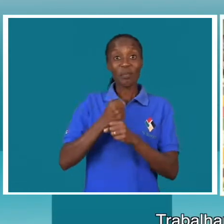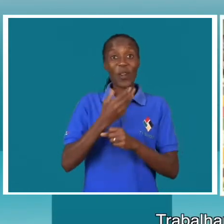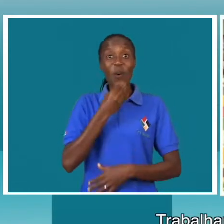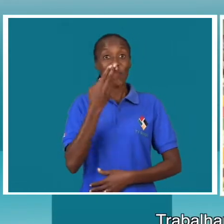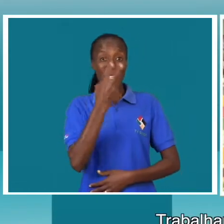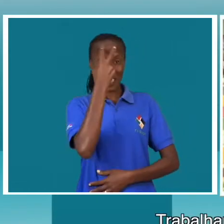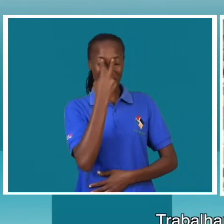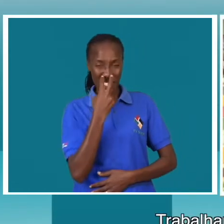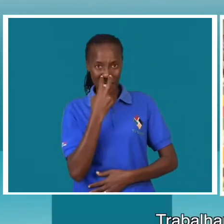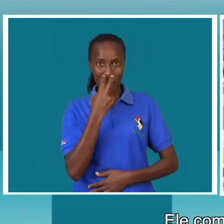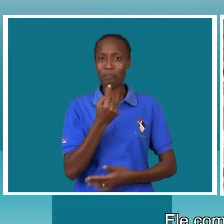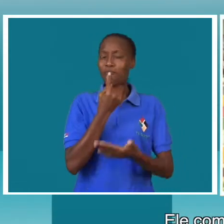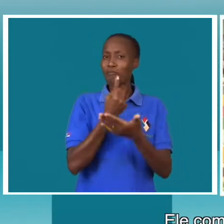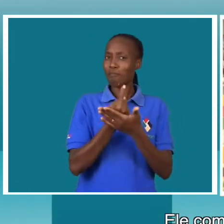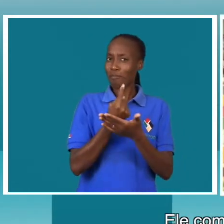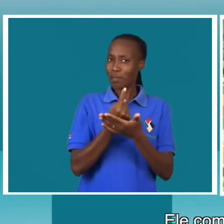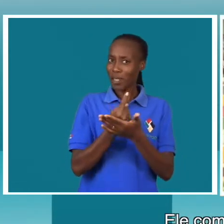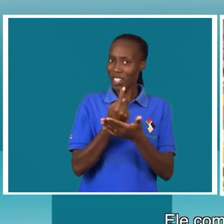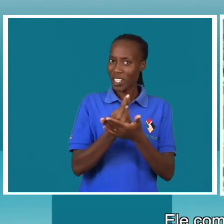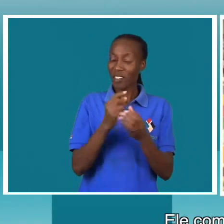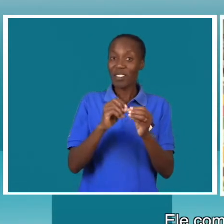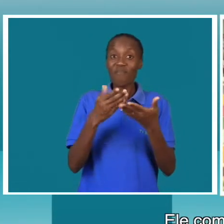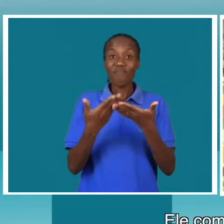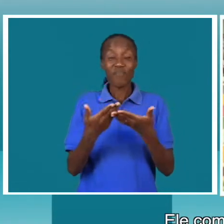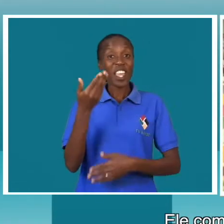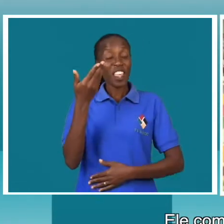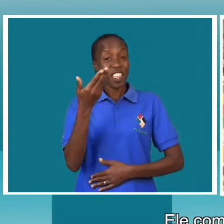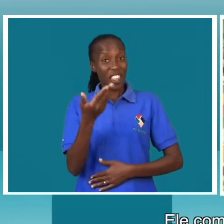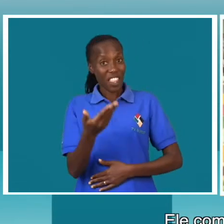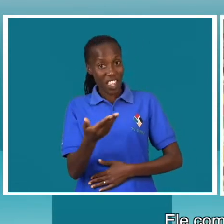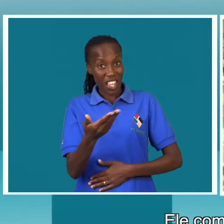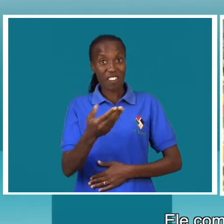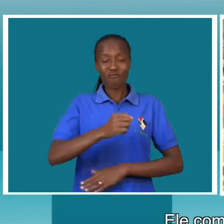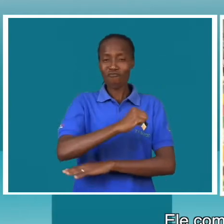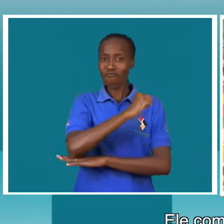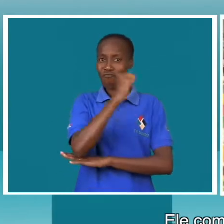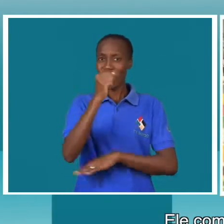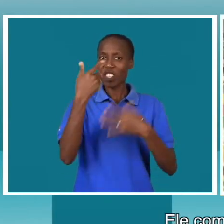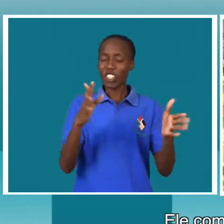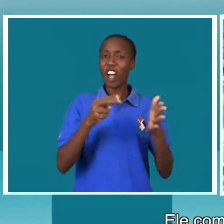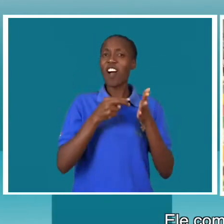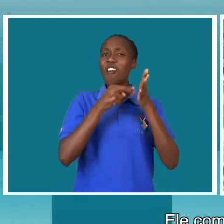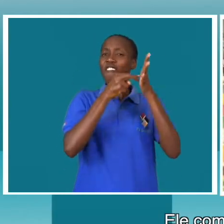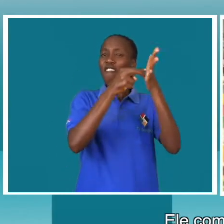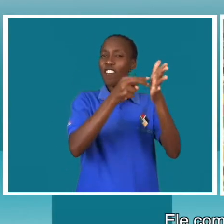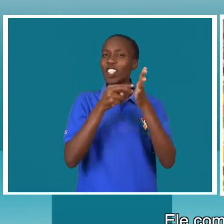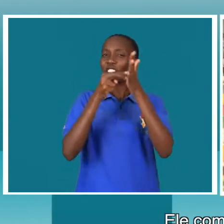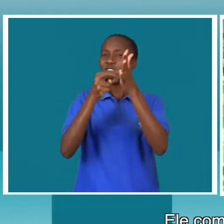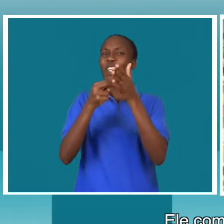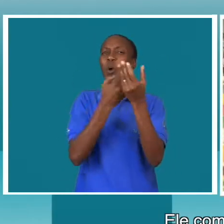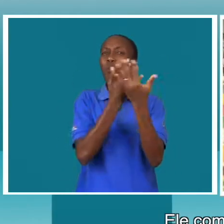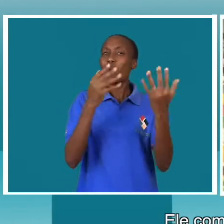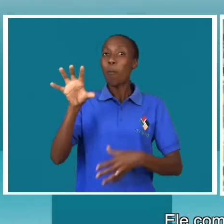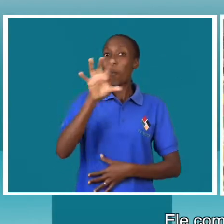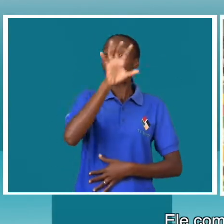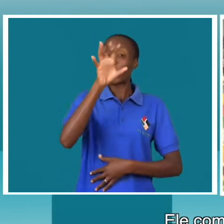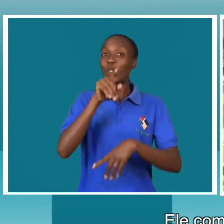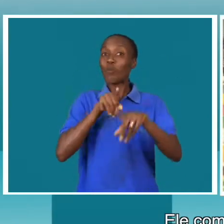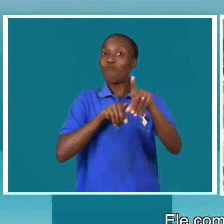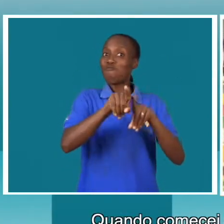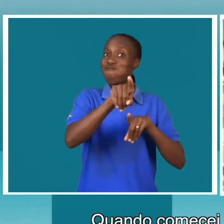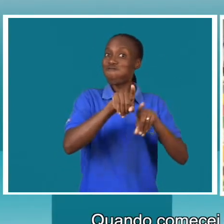é uma honra. Sentir a coragem com ele foi, como pode dizer, ele foi o campeão, caso ele viajou por muitos países a